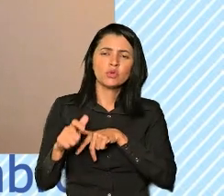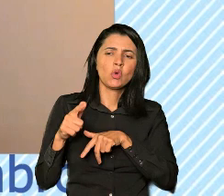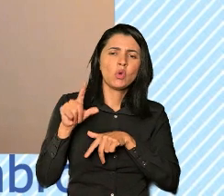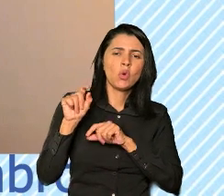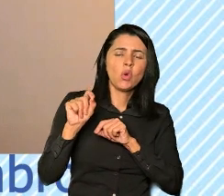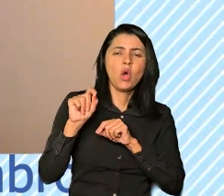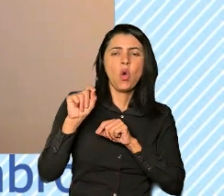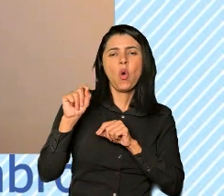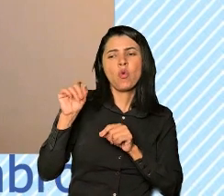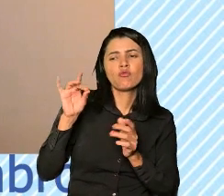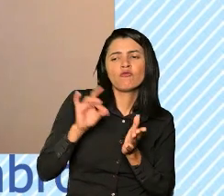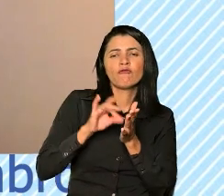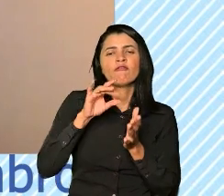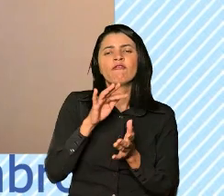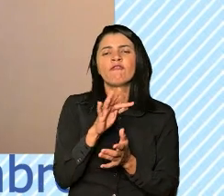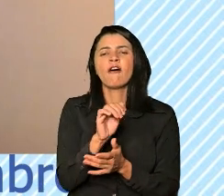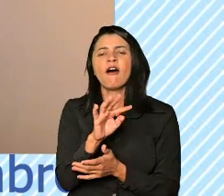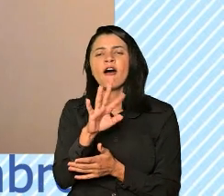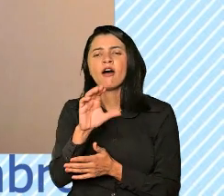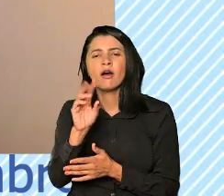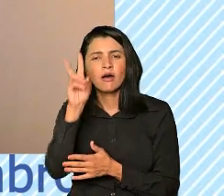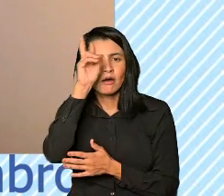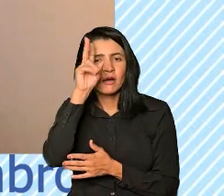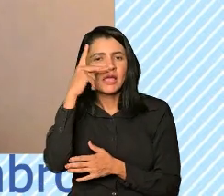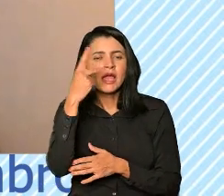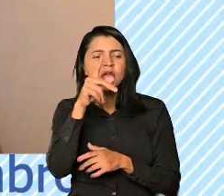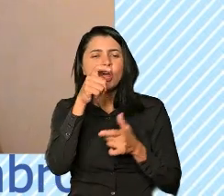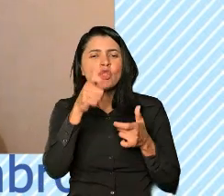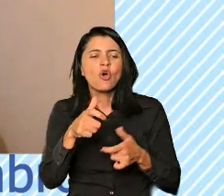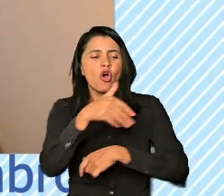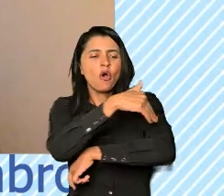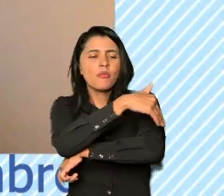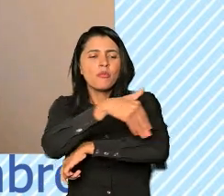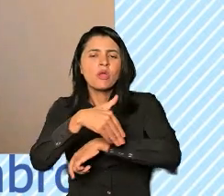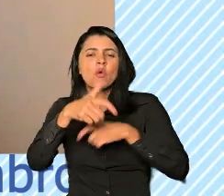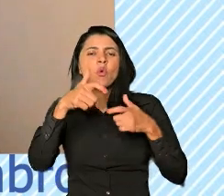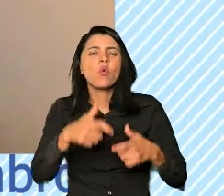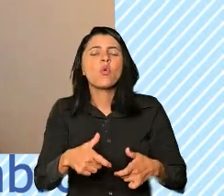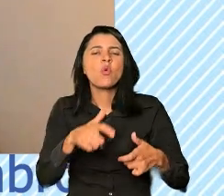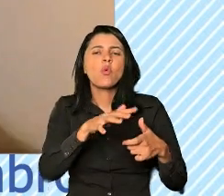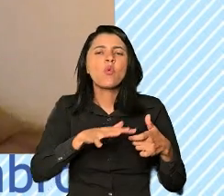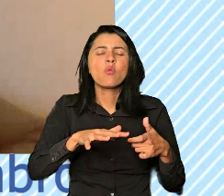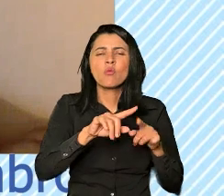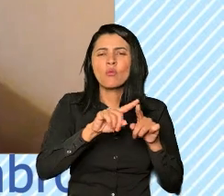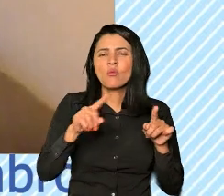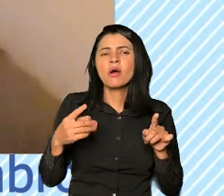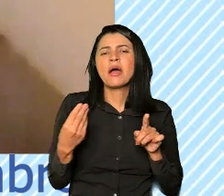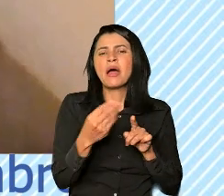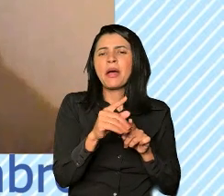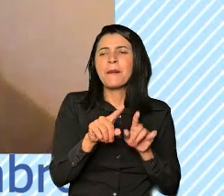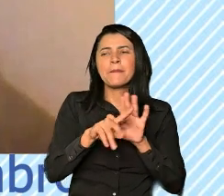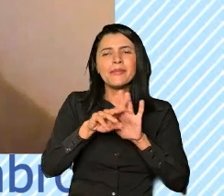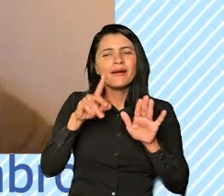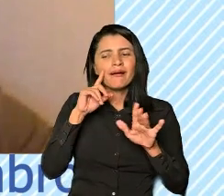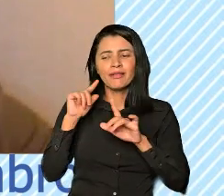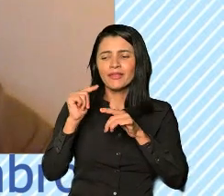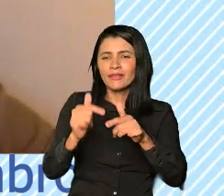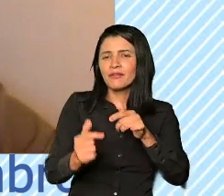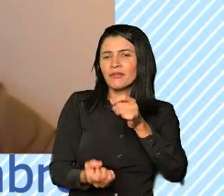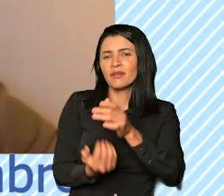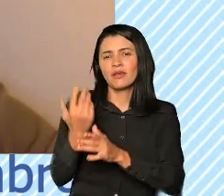fatos históricos, essa denominação de ruas, avenidas, praças, né? Mas isso é uma tradição inaugurada